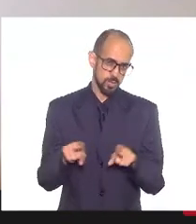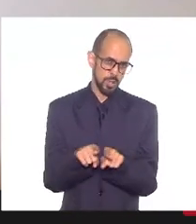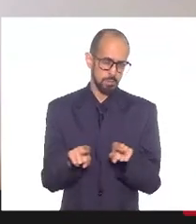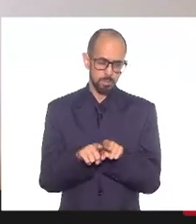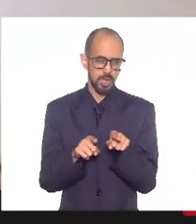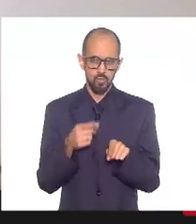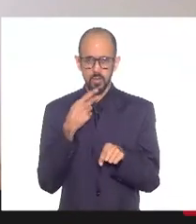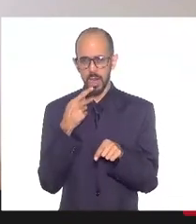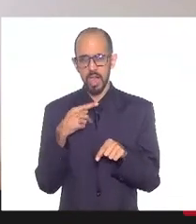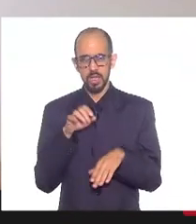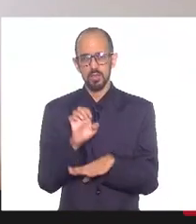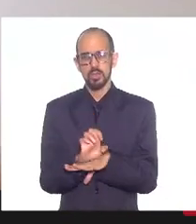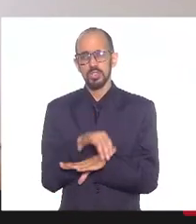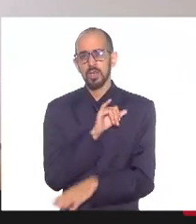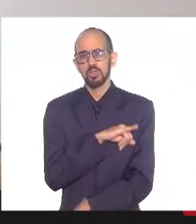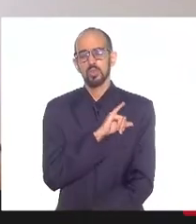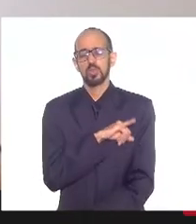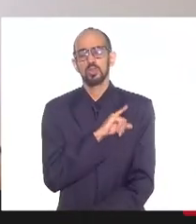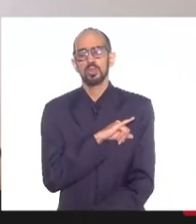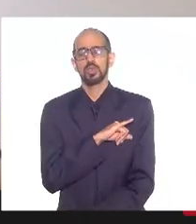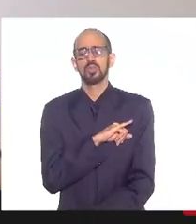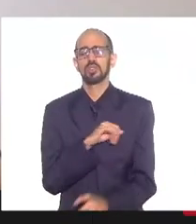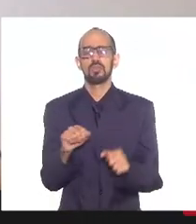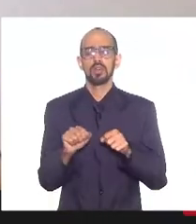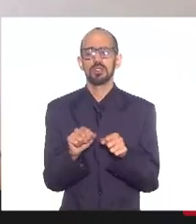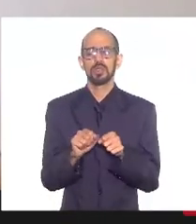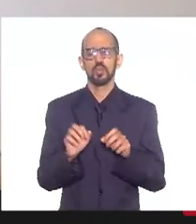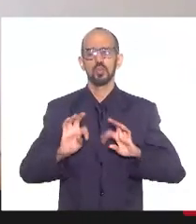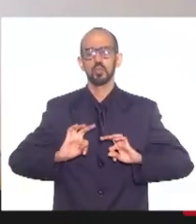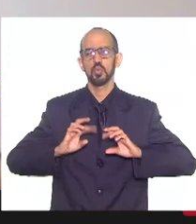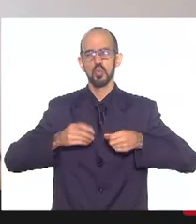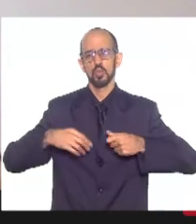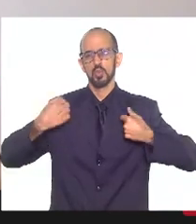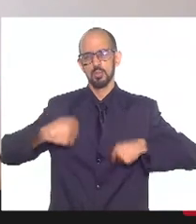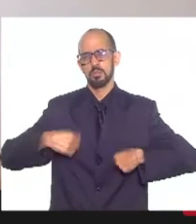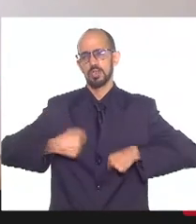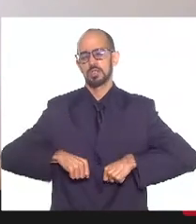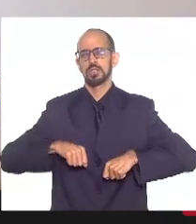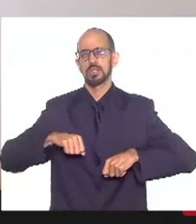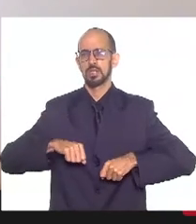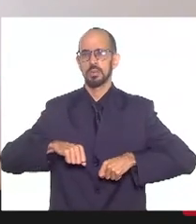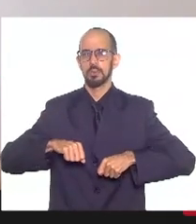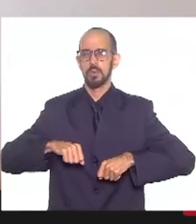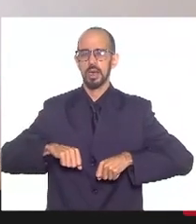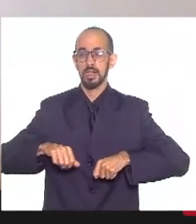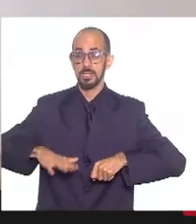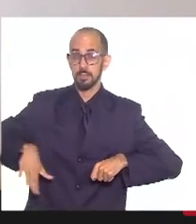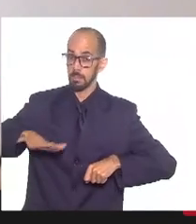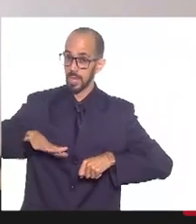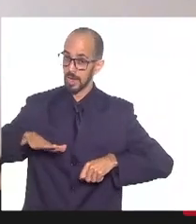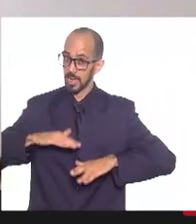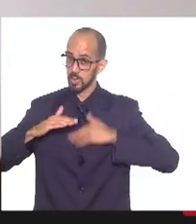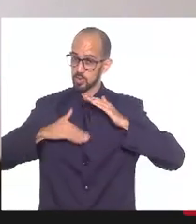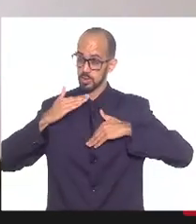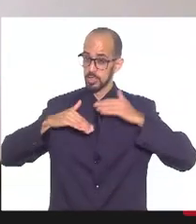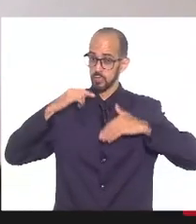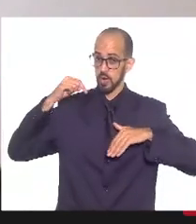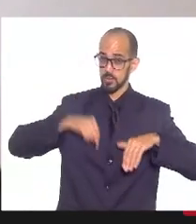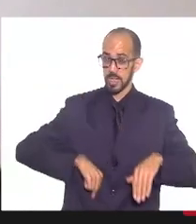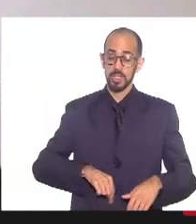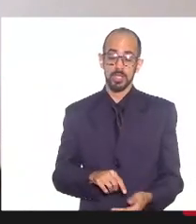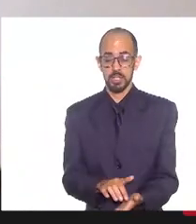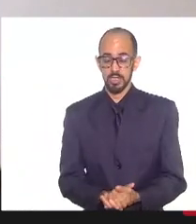o Estado do Rio de Janeiro está fazendo tudo o que precisa para realmente que esse mercado se desenvolva aqui. Então, eu